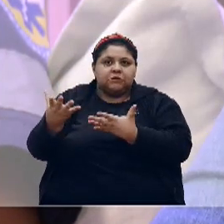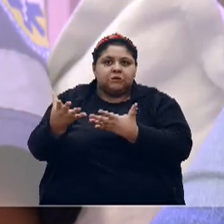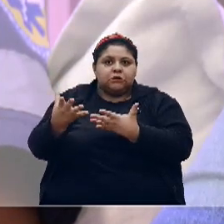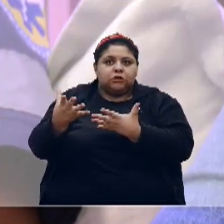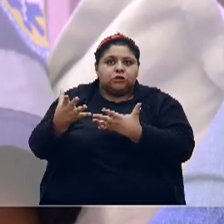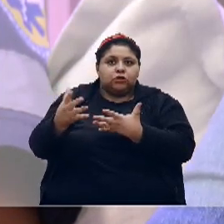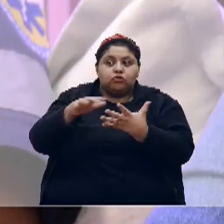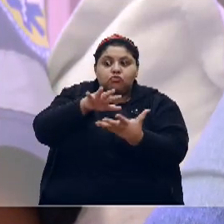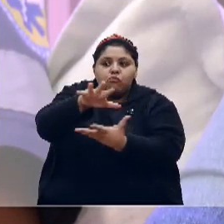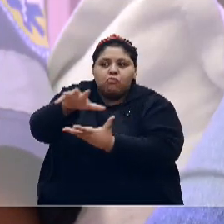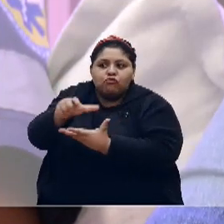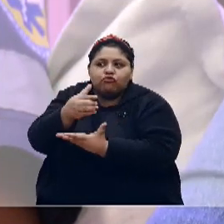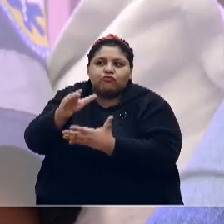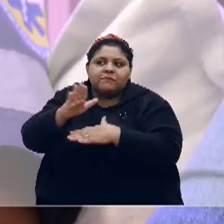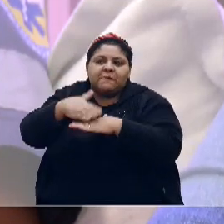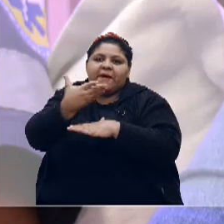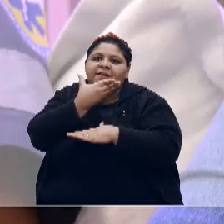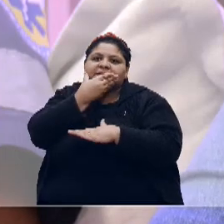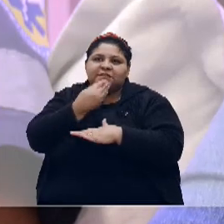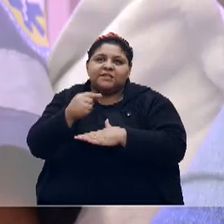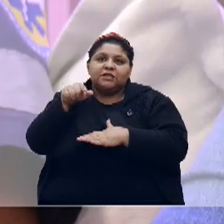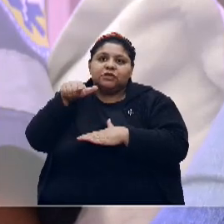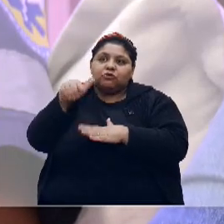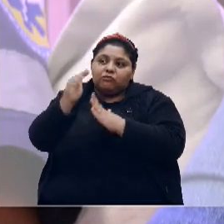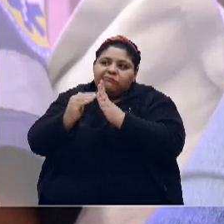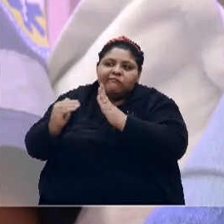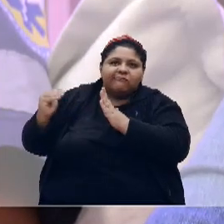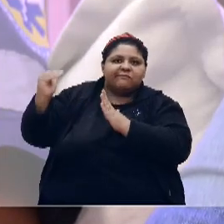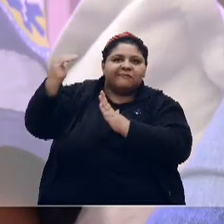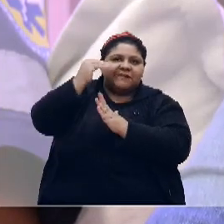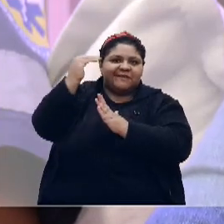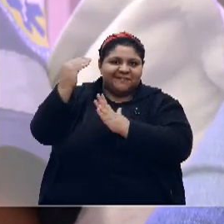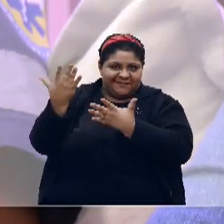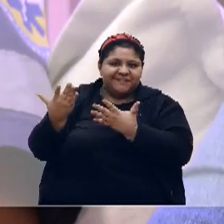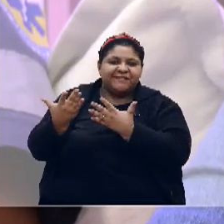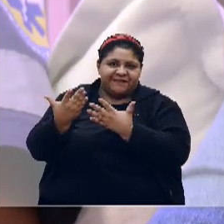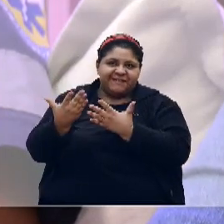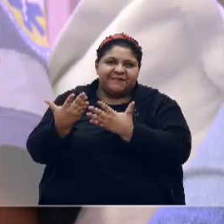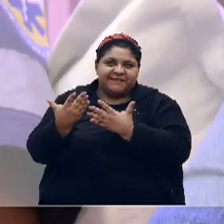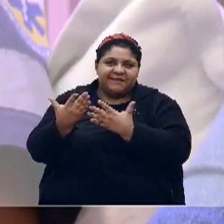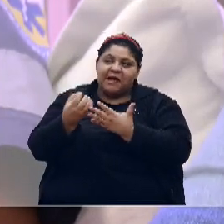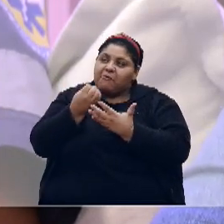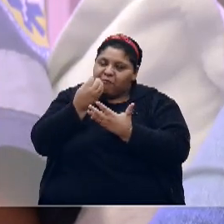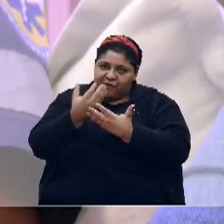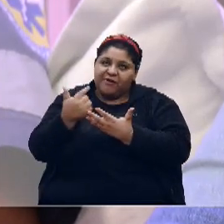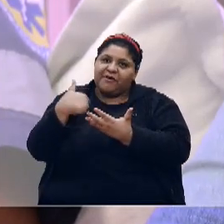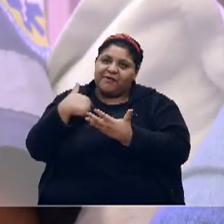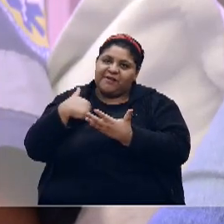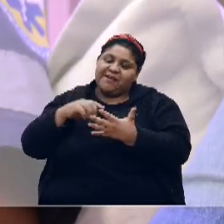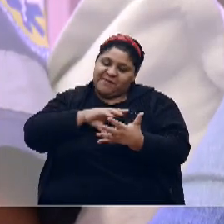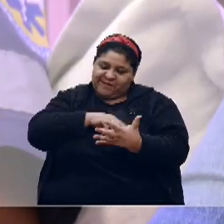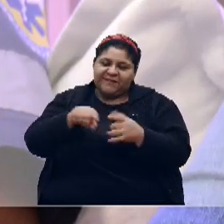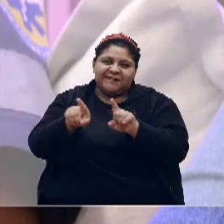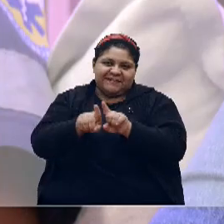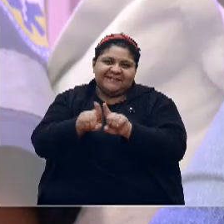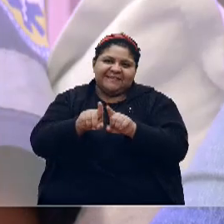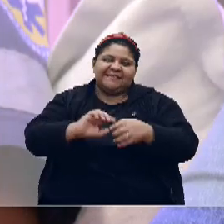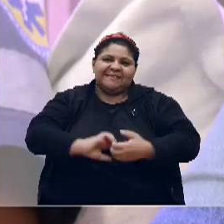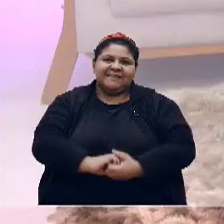bem masculino e que tu se sobressai, né? É bem gratificante também. E eu adoro também.